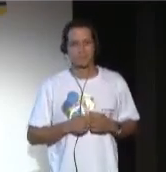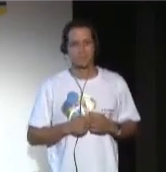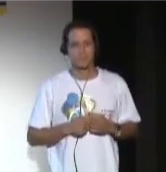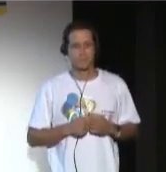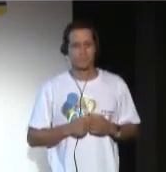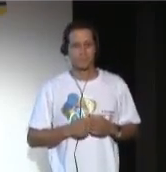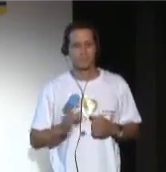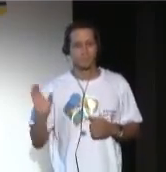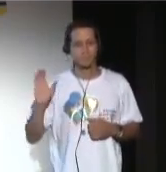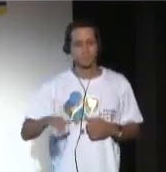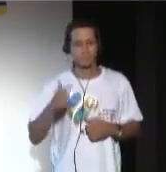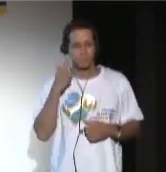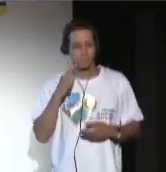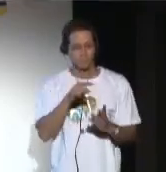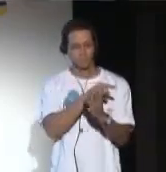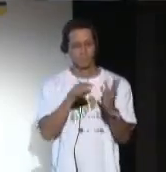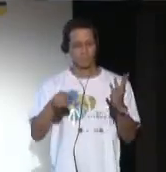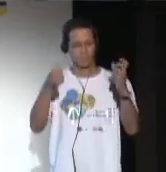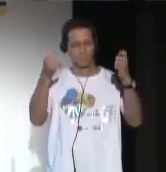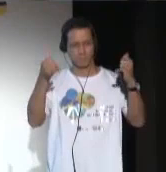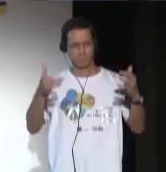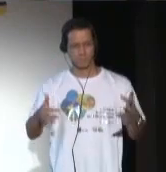Bom, eu vim aqui falar sobre 4 coisas.